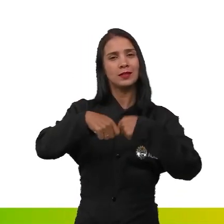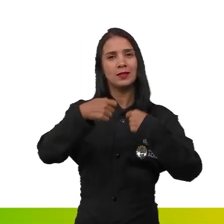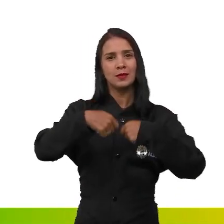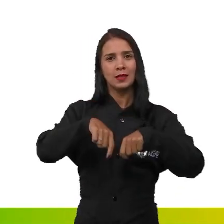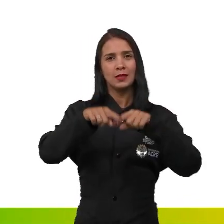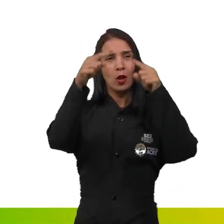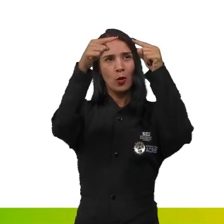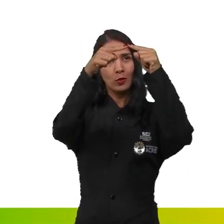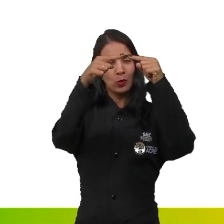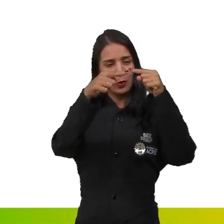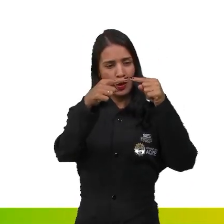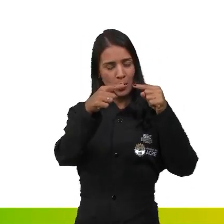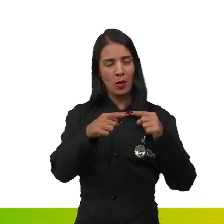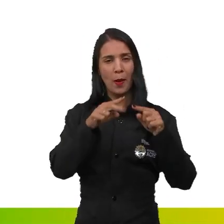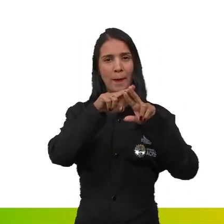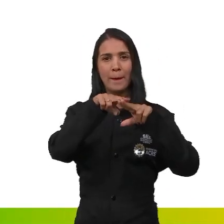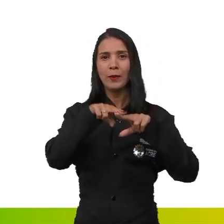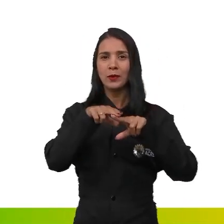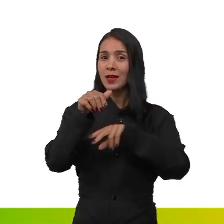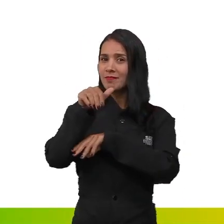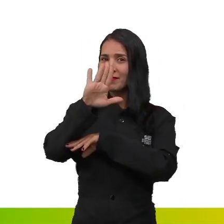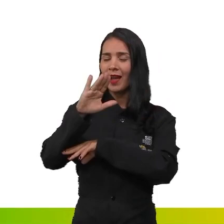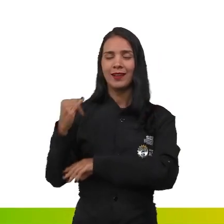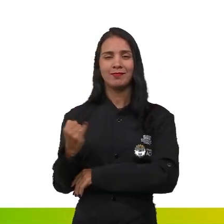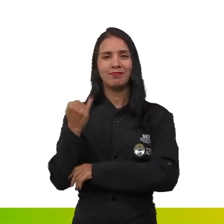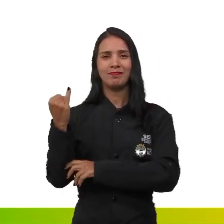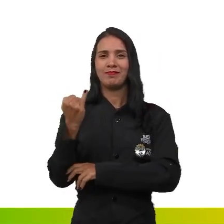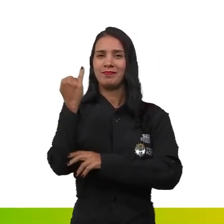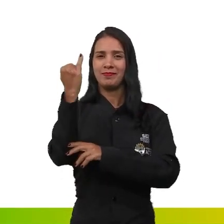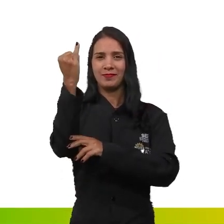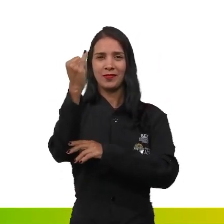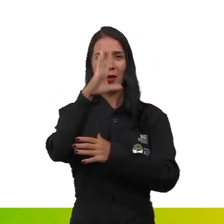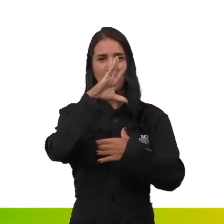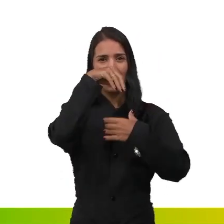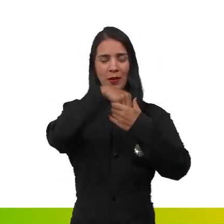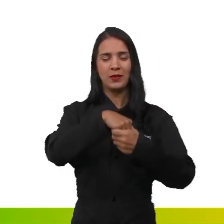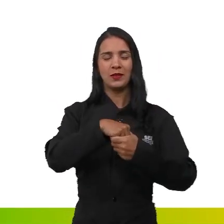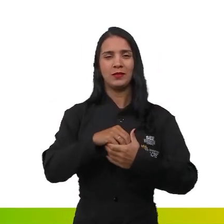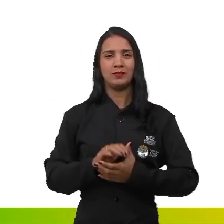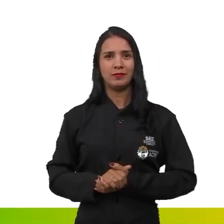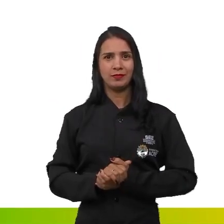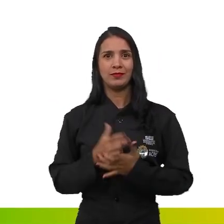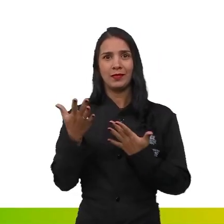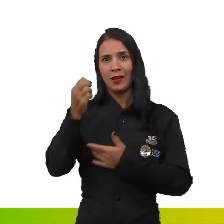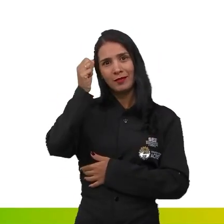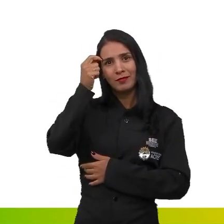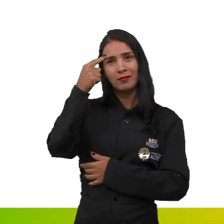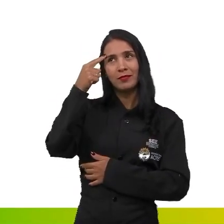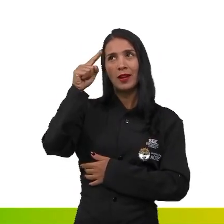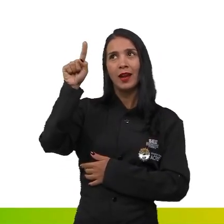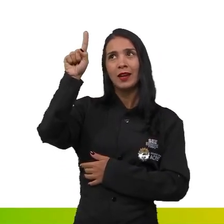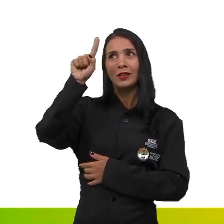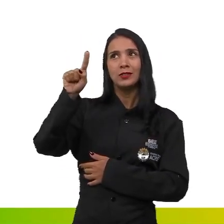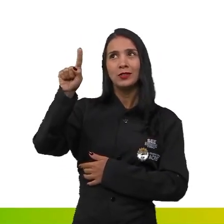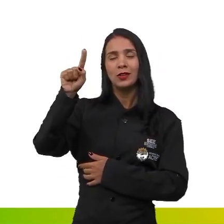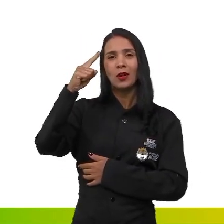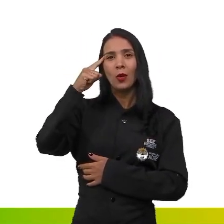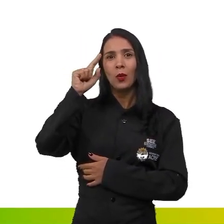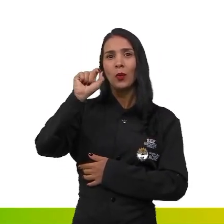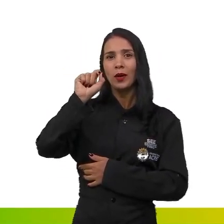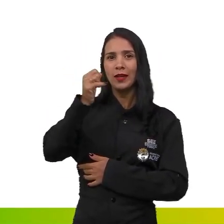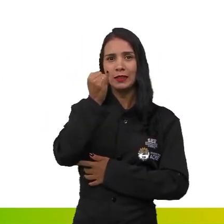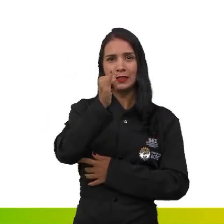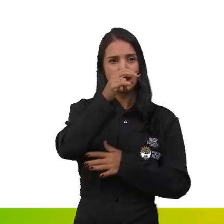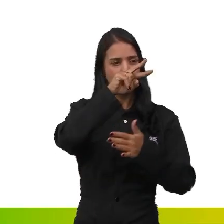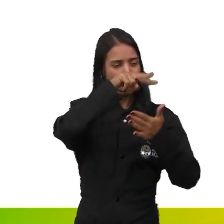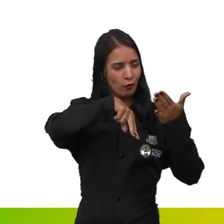mais fundamentais são as informações neles contidas. Porque imagina só que você vai fazer uma interpretação textual e